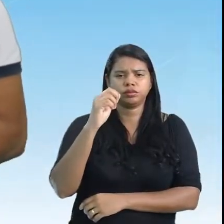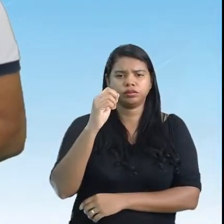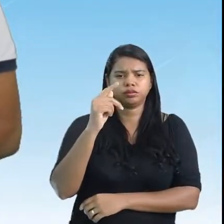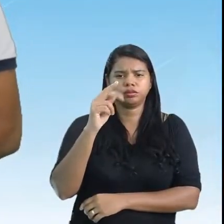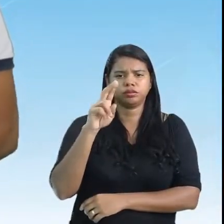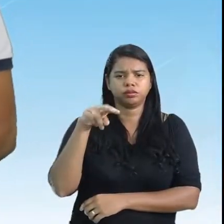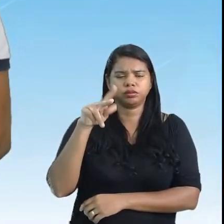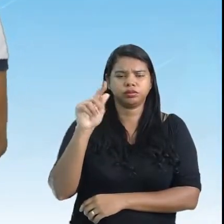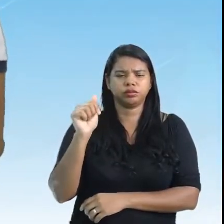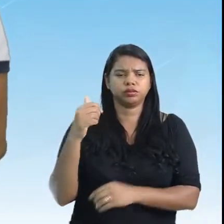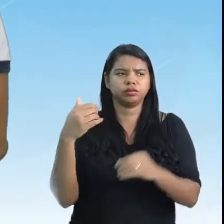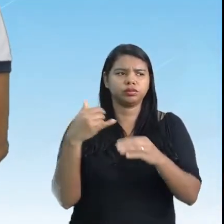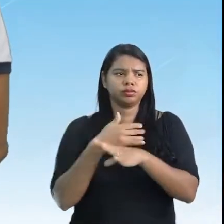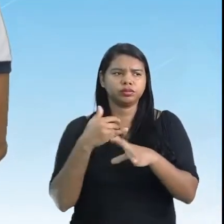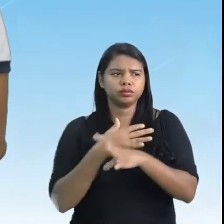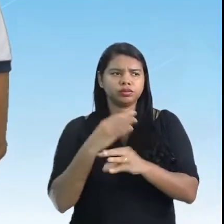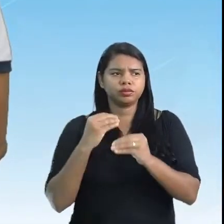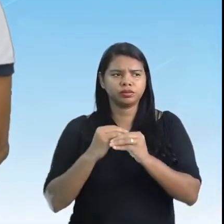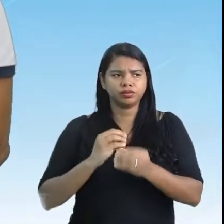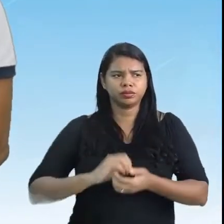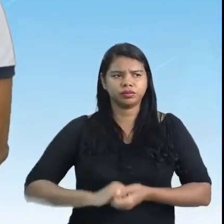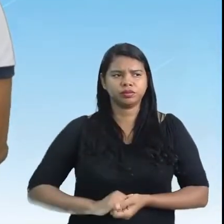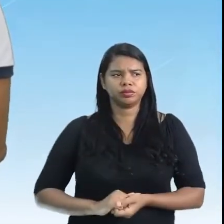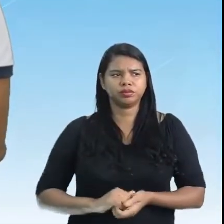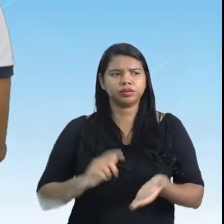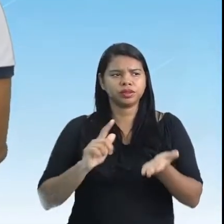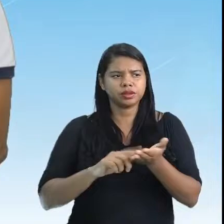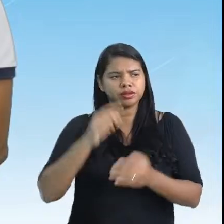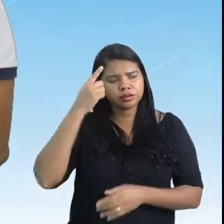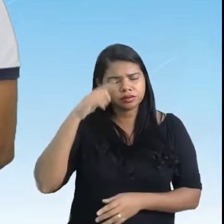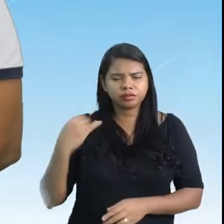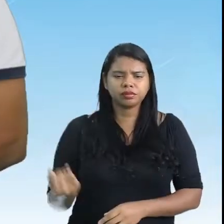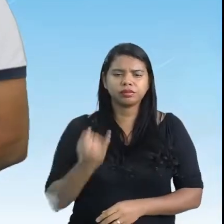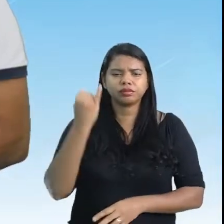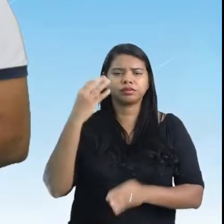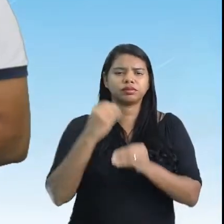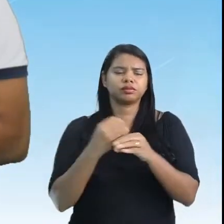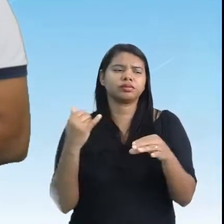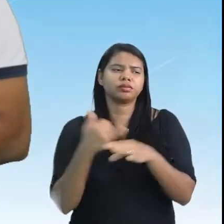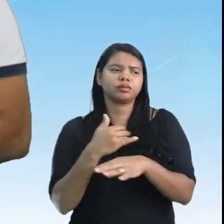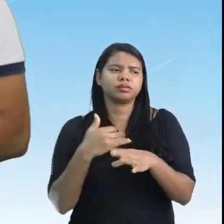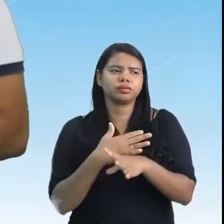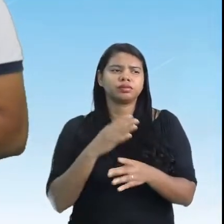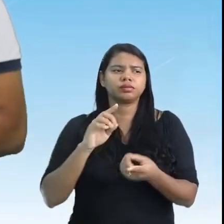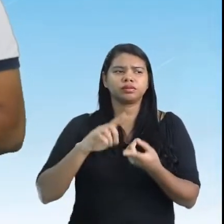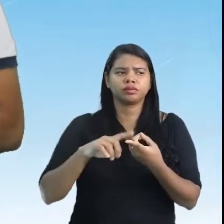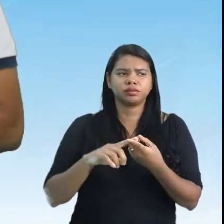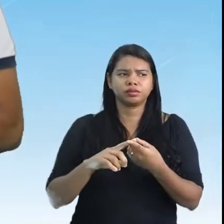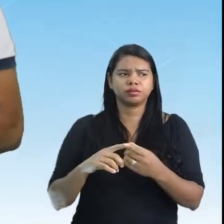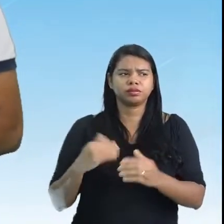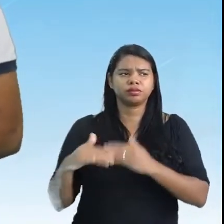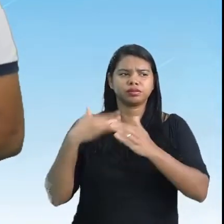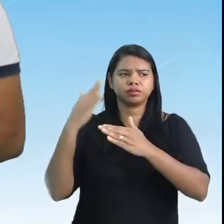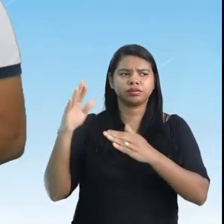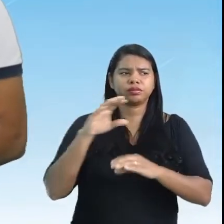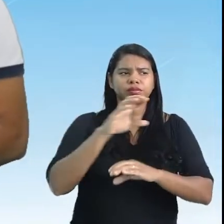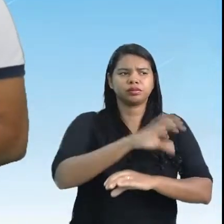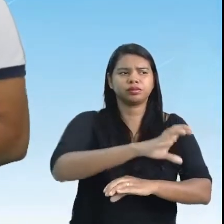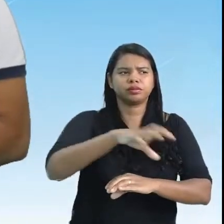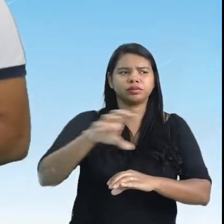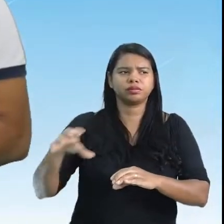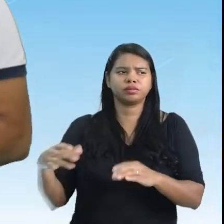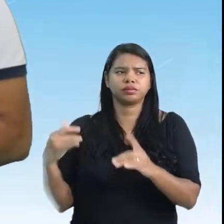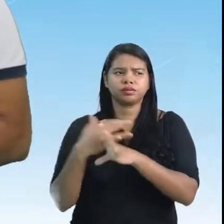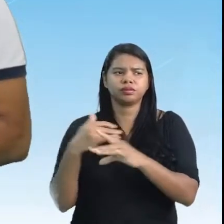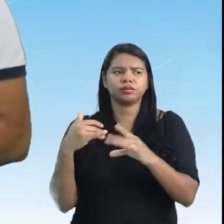aqui a data mais uma vez. Veja aqui a importância da nossa capital, Recife. Claro que ela se estendeu para outras cidades do